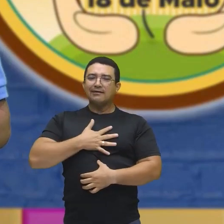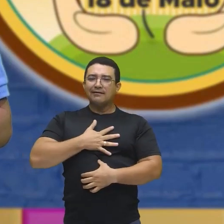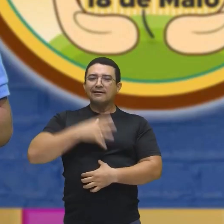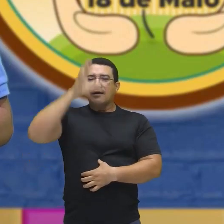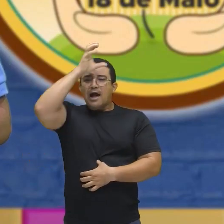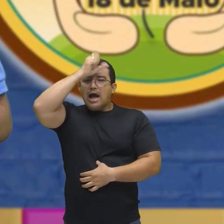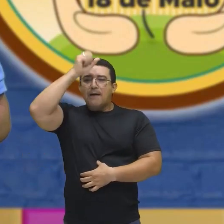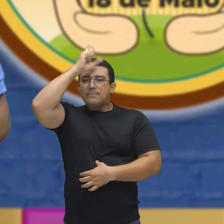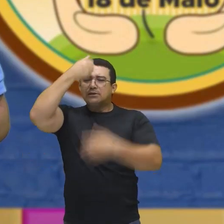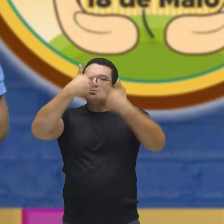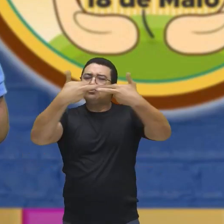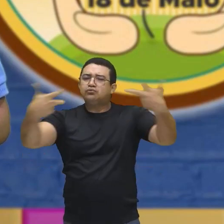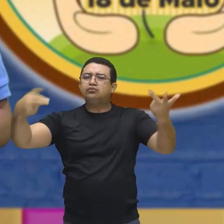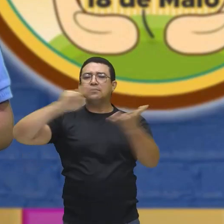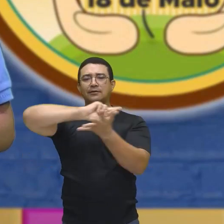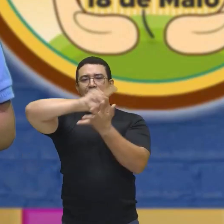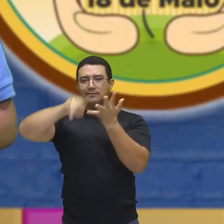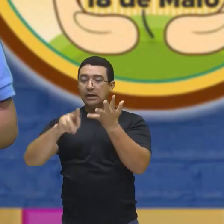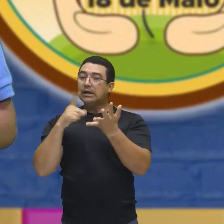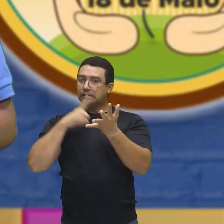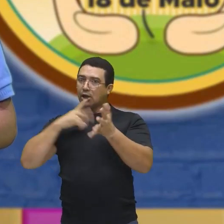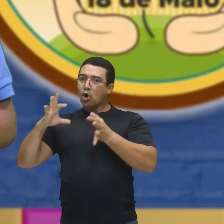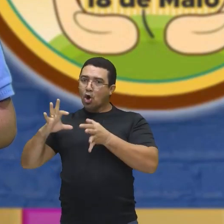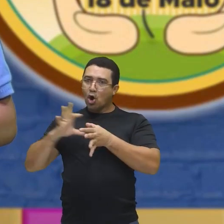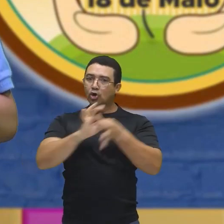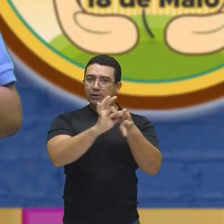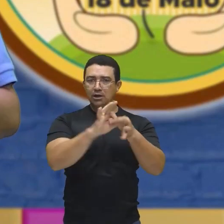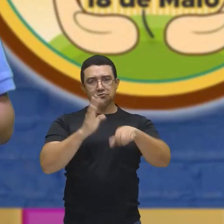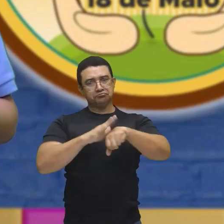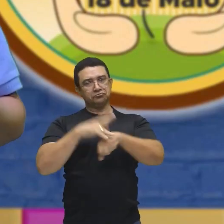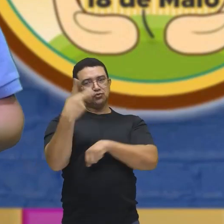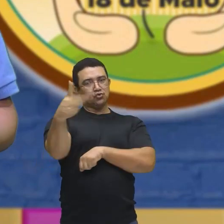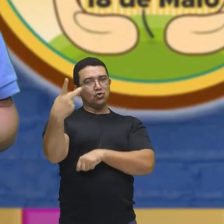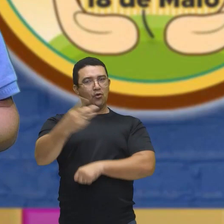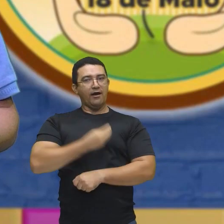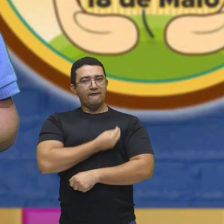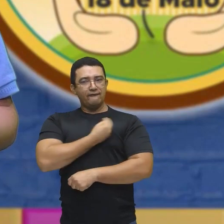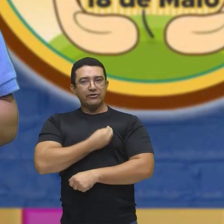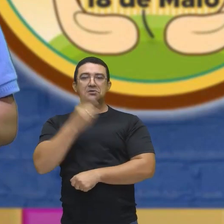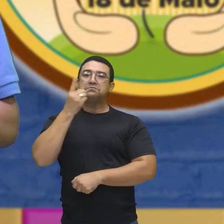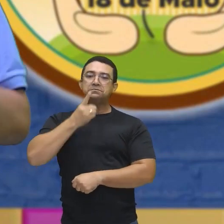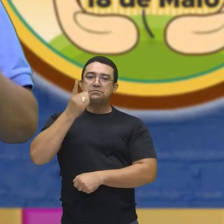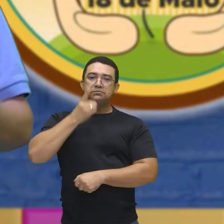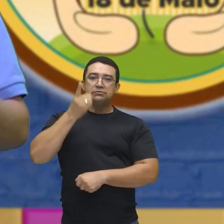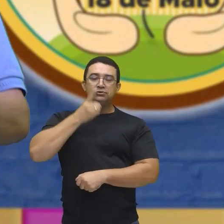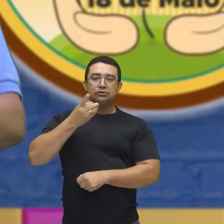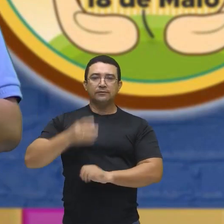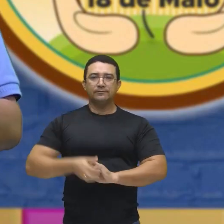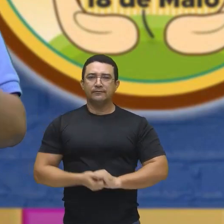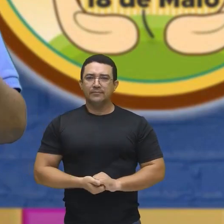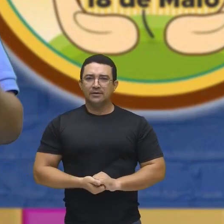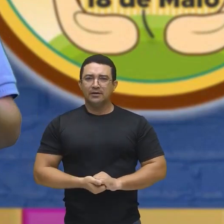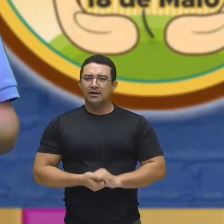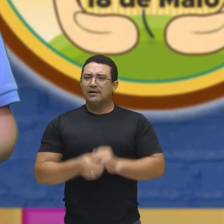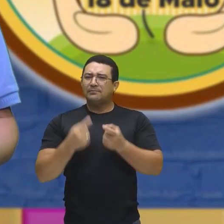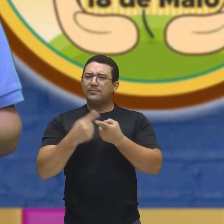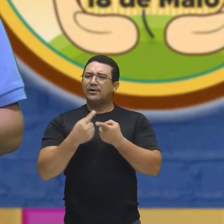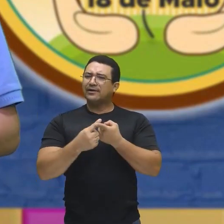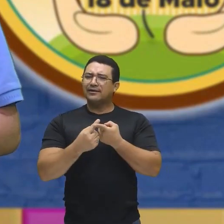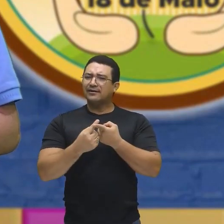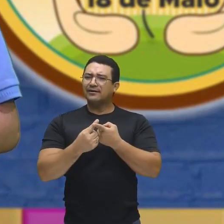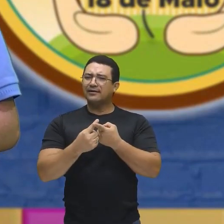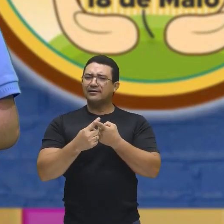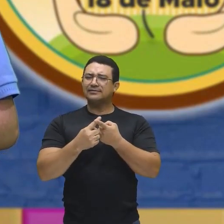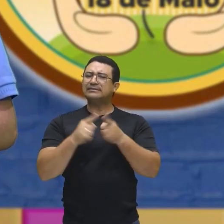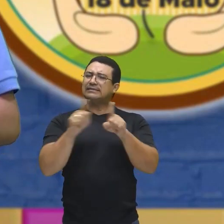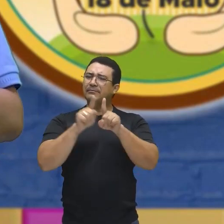fixo. Então, ela faz contexto com a tua realidade. Por isso que a arte se torna fácil. E por que não transformar as outras